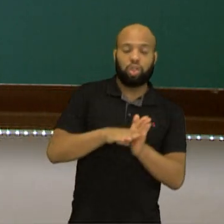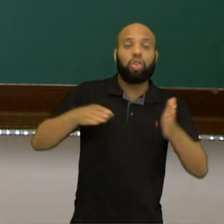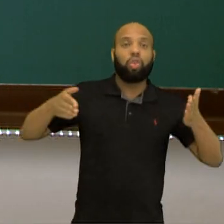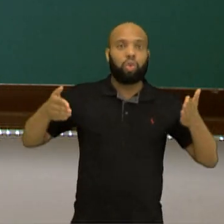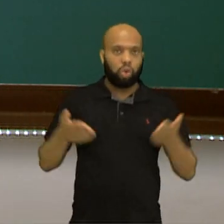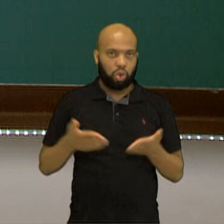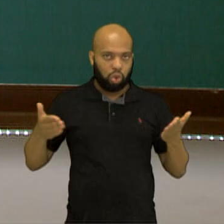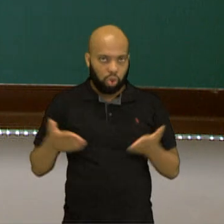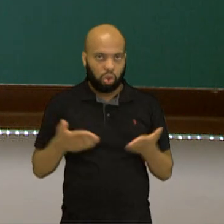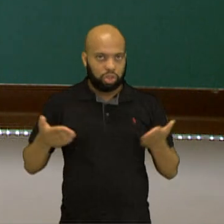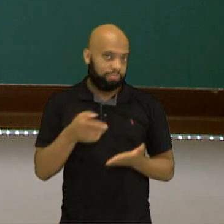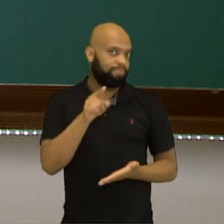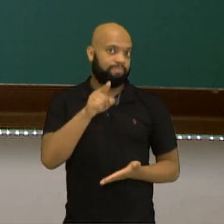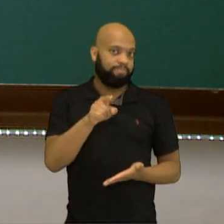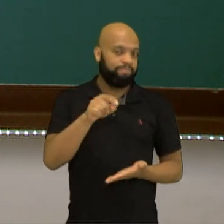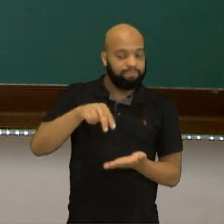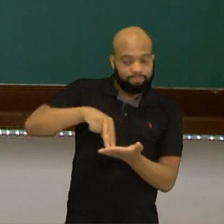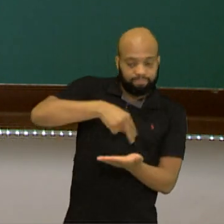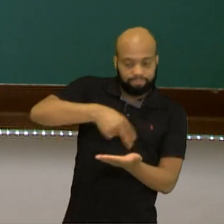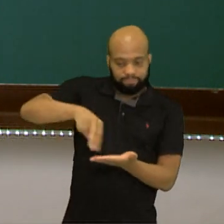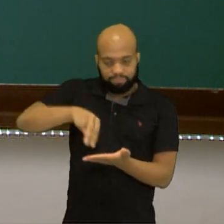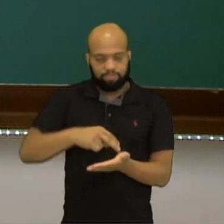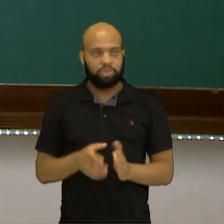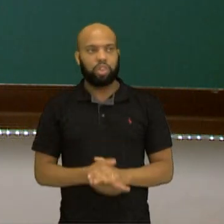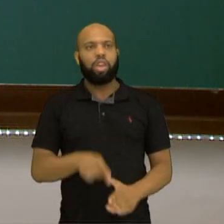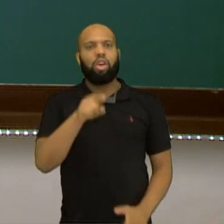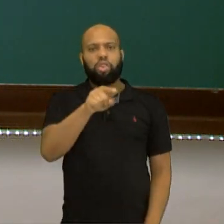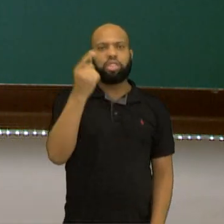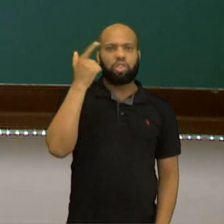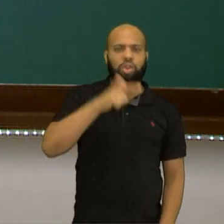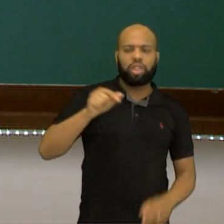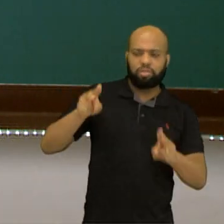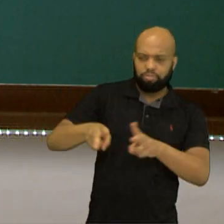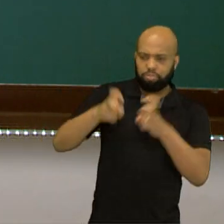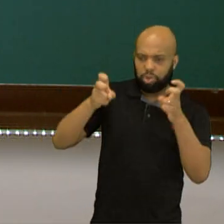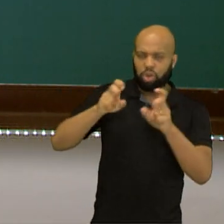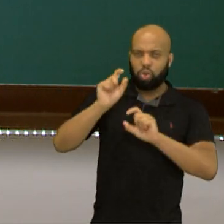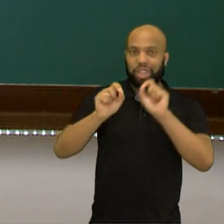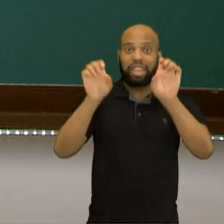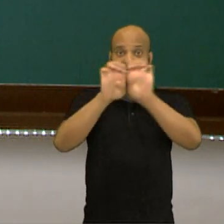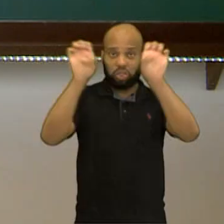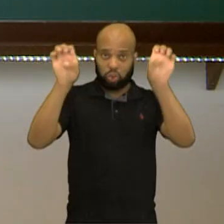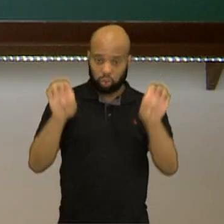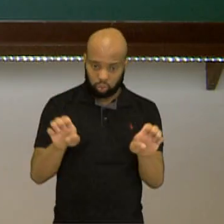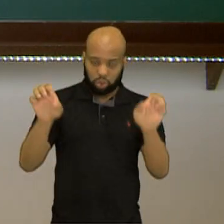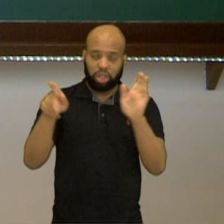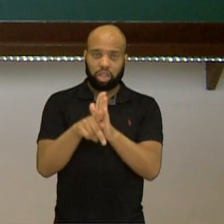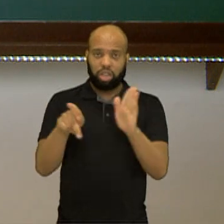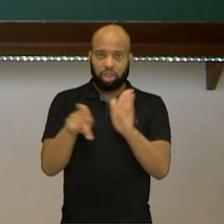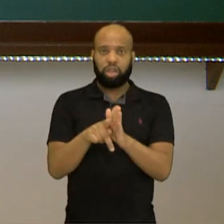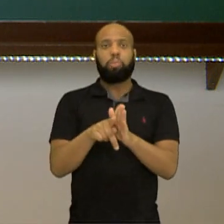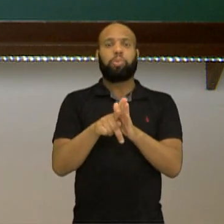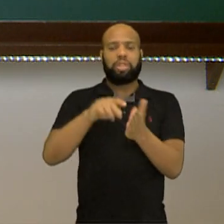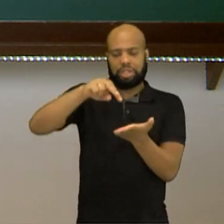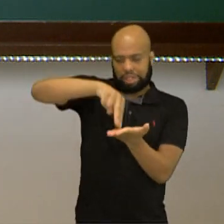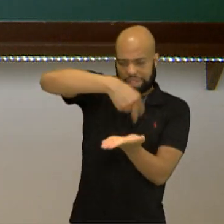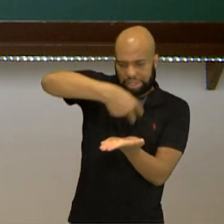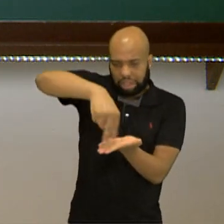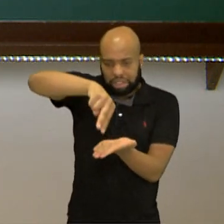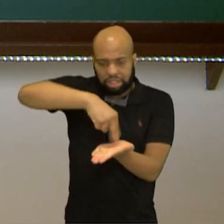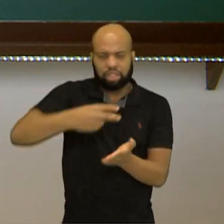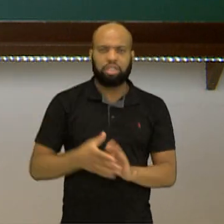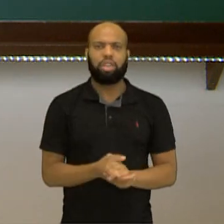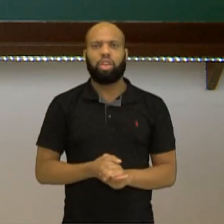na sua mão esse skate? Consegue reconhecer as partes estruturais de um skate? Então, o que eu preciso